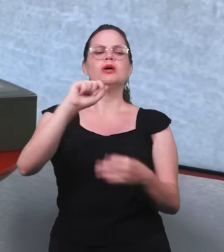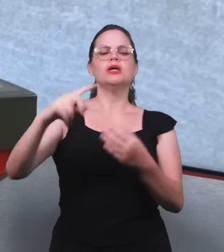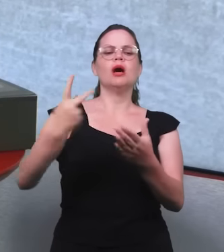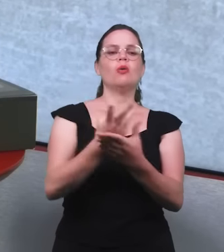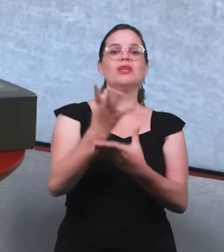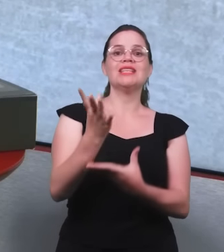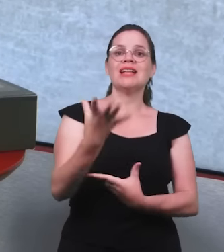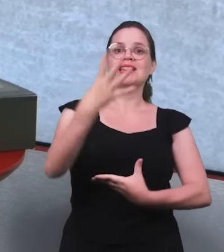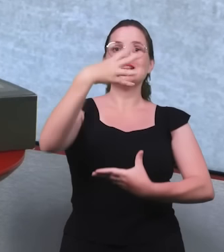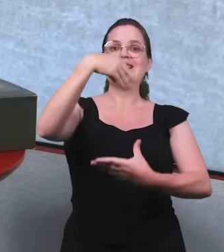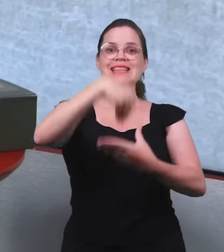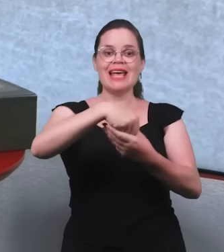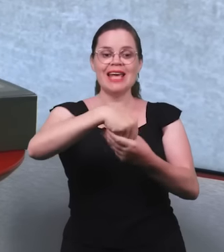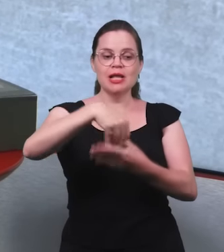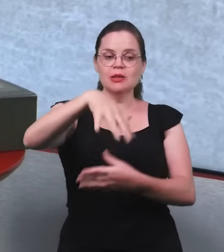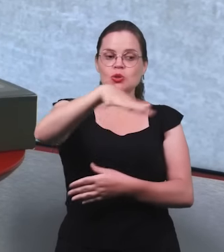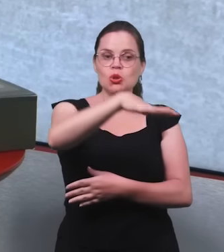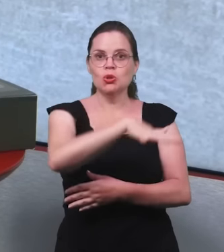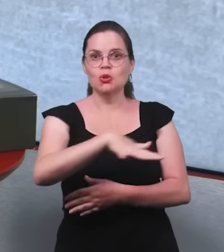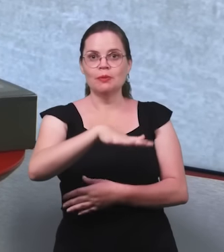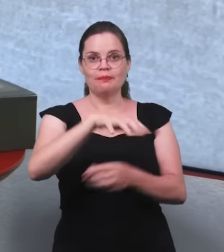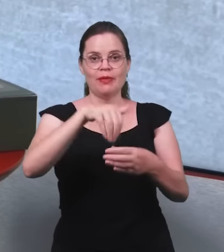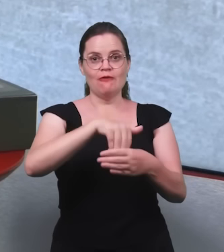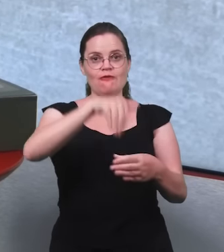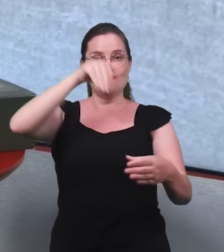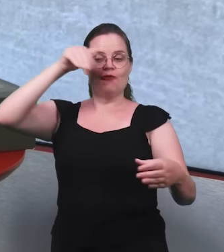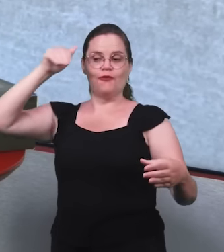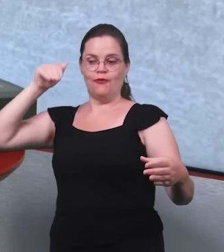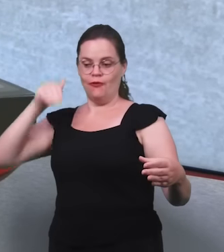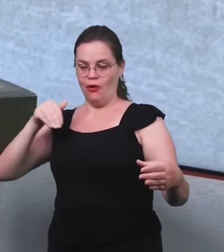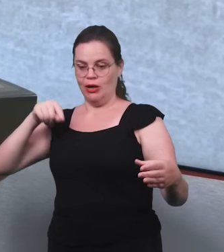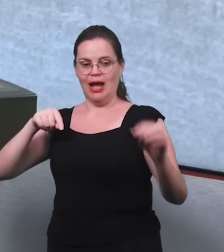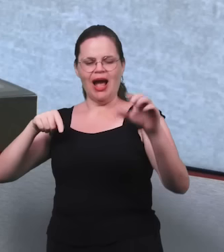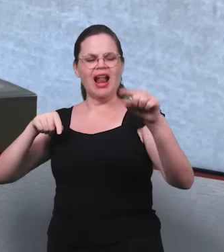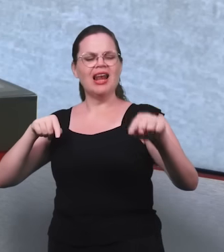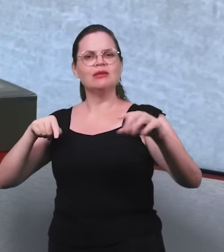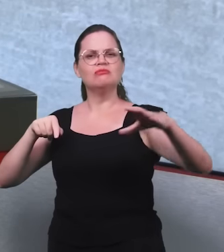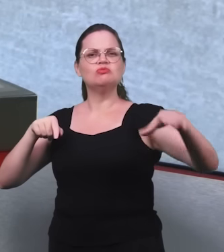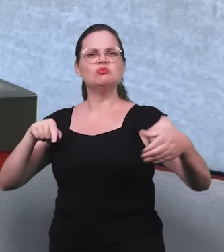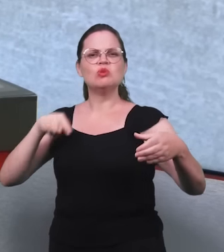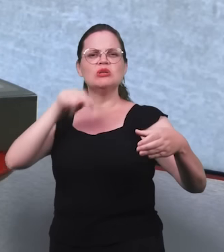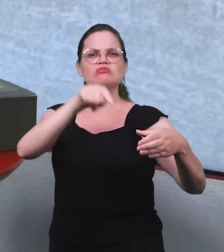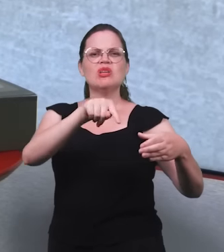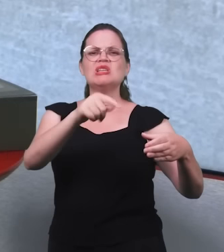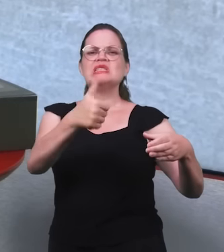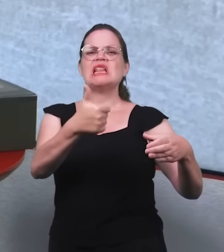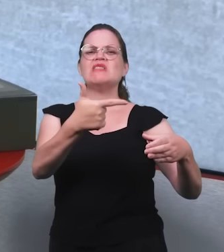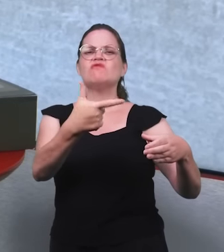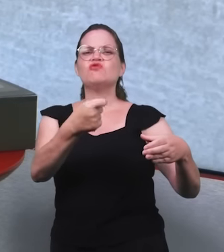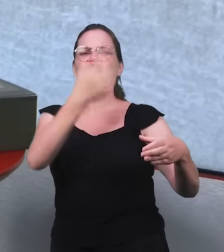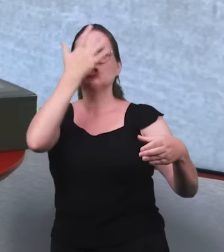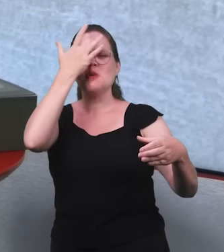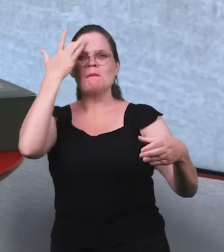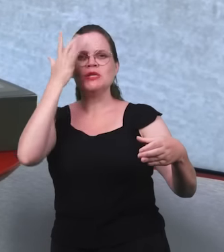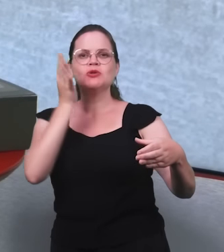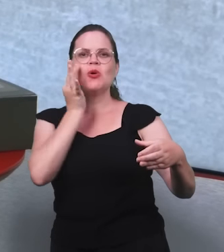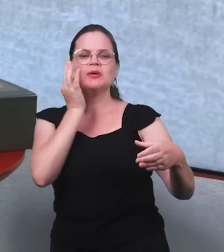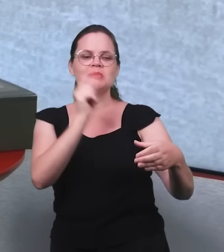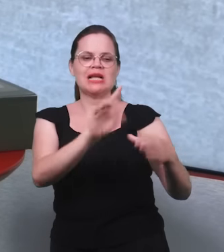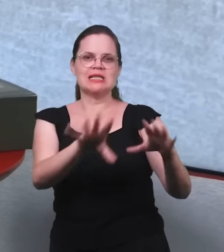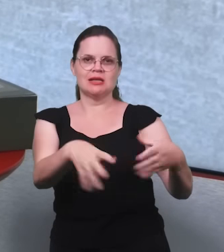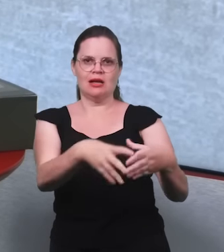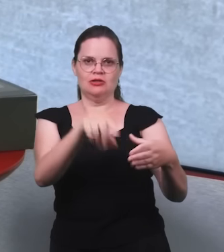passava ali, naquele cenáculo, onde estavam ali reunidos quase 120 pessoas ali que estavam reunidos em culto